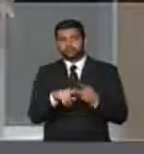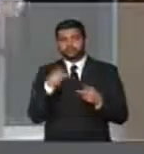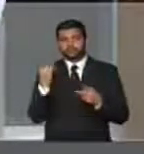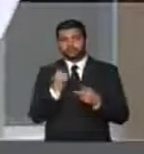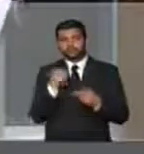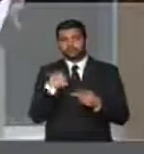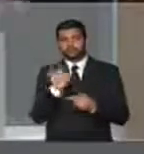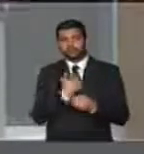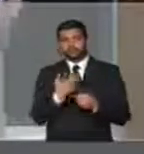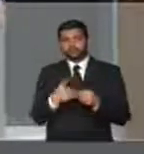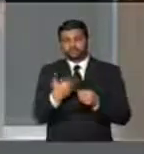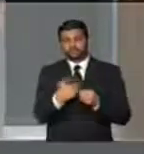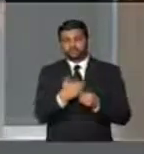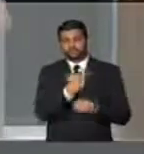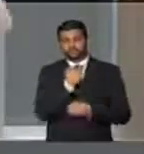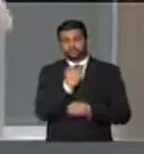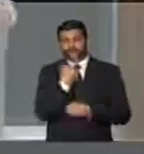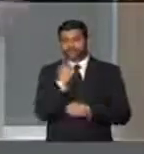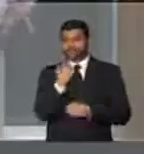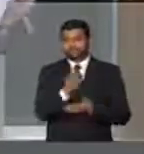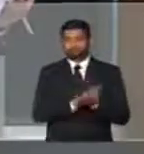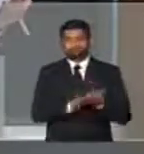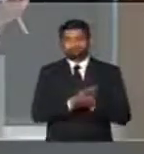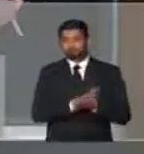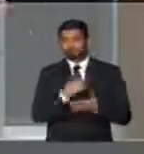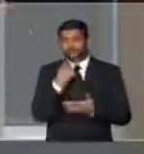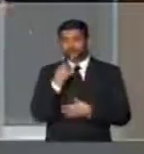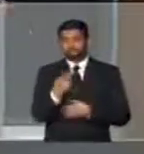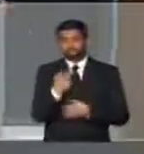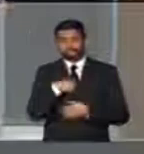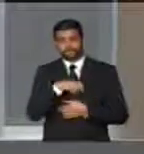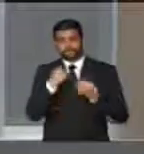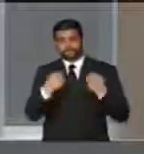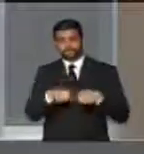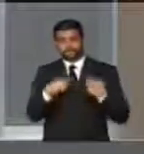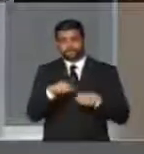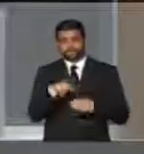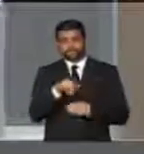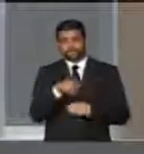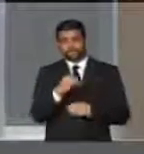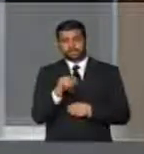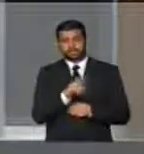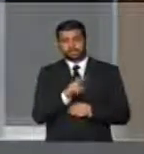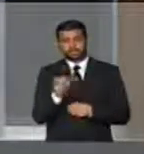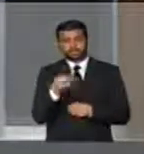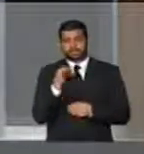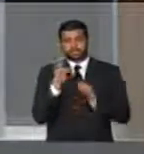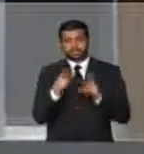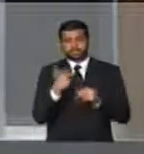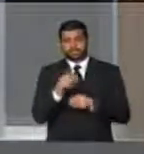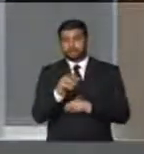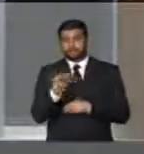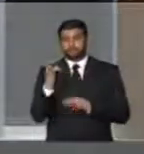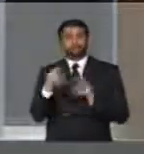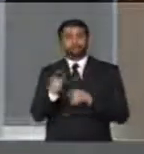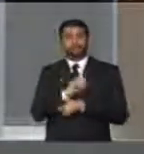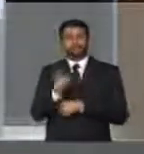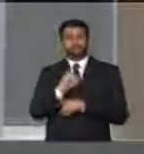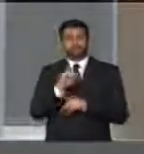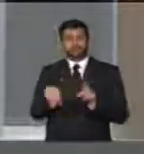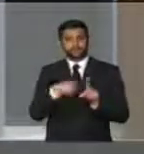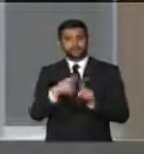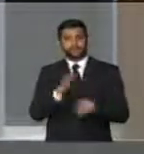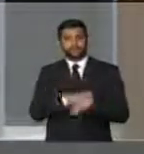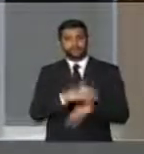cruciais. Então os municípios não podem dizer mais, olha, nós dependemos da mineração, vale tudo. Não, não vale tudo. Vale mais